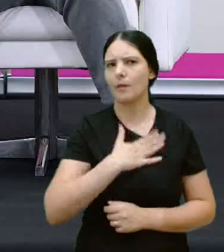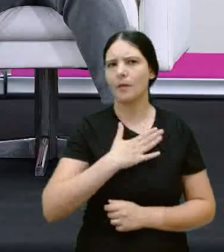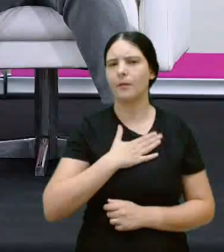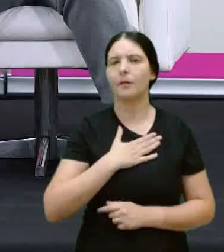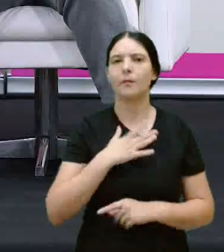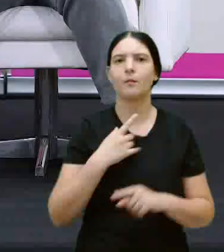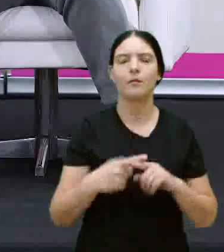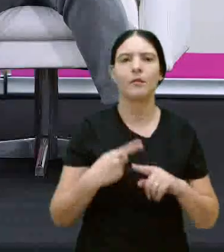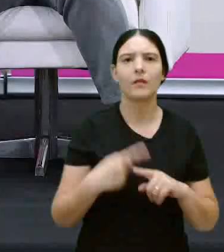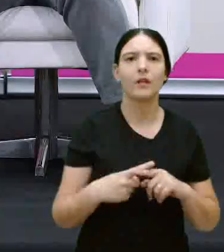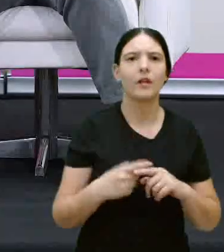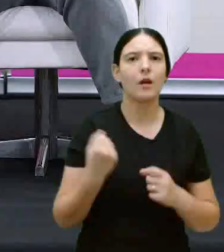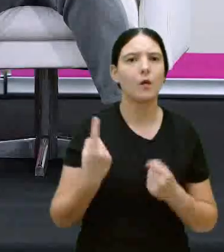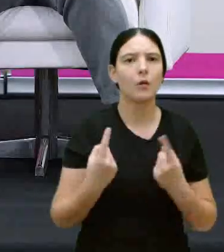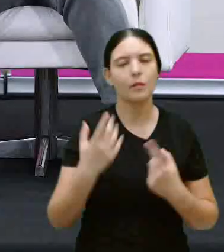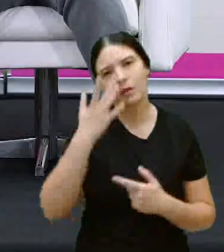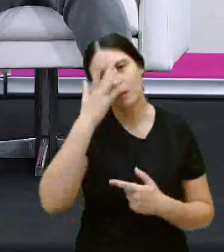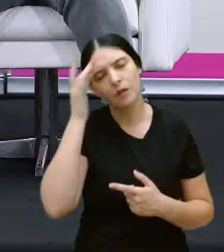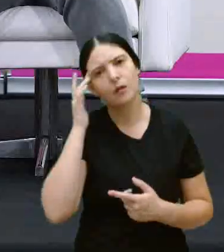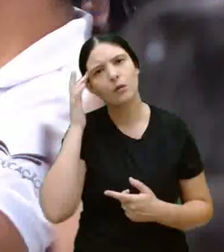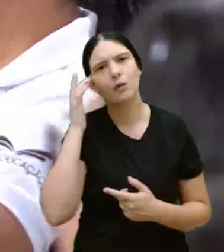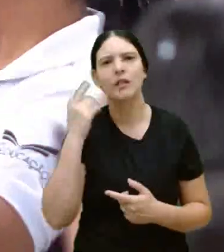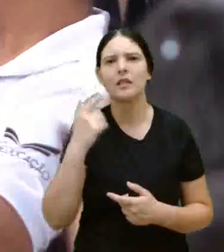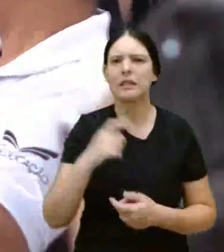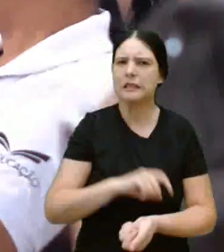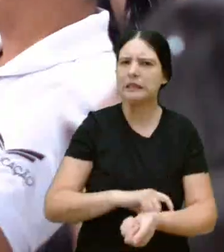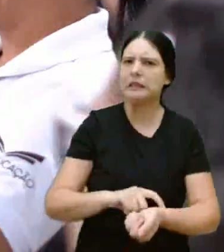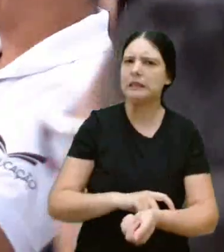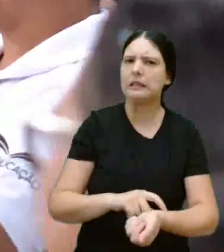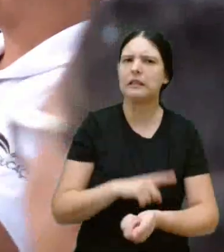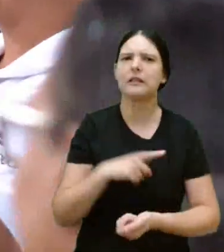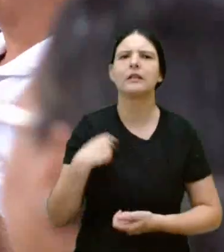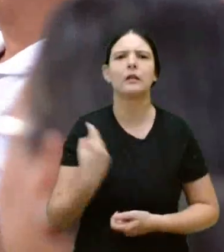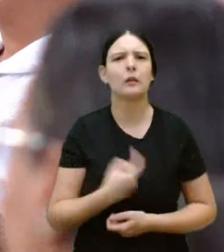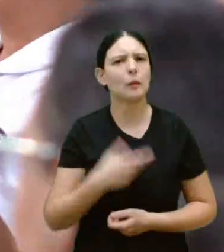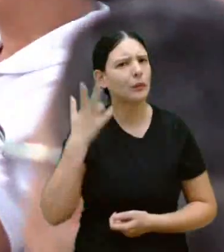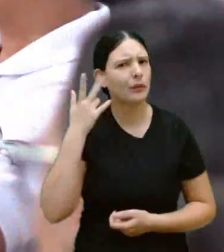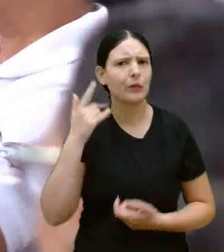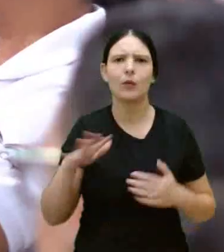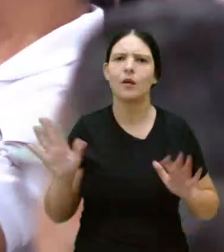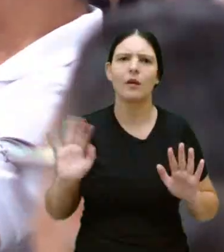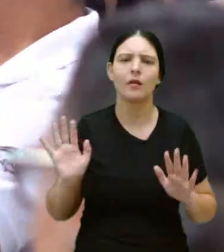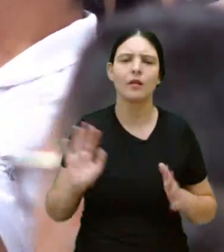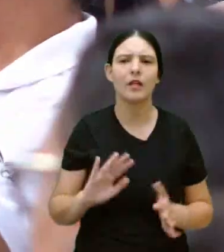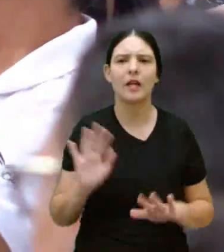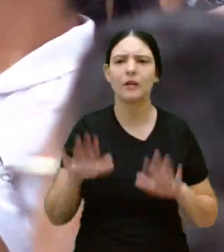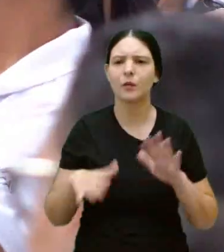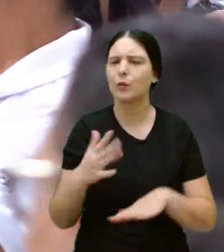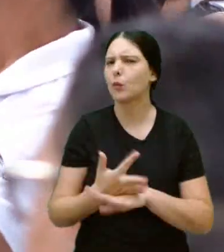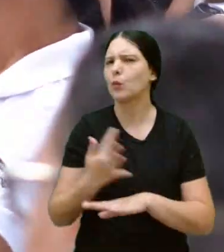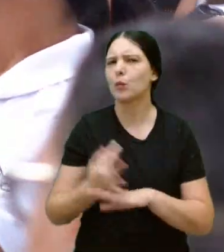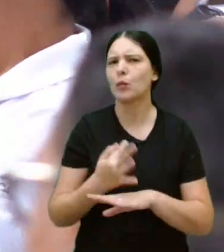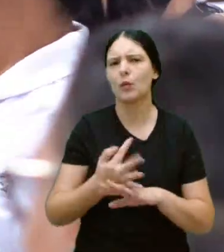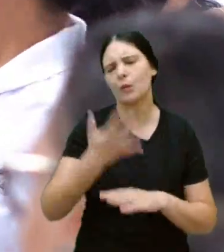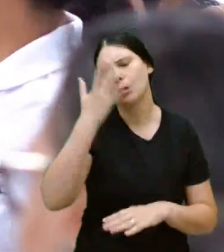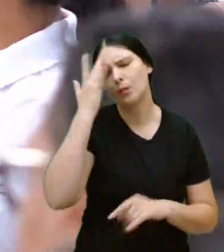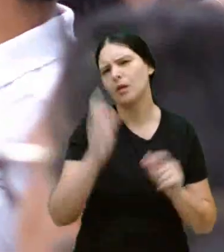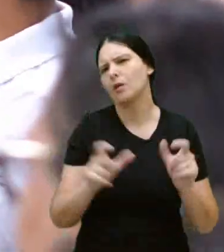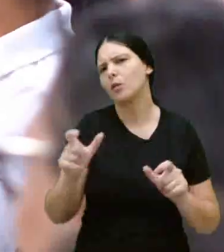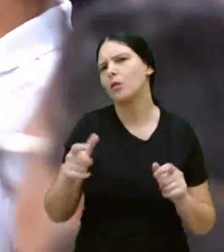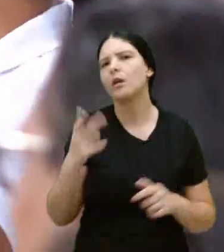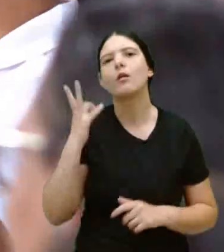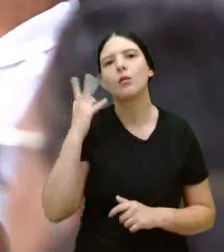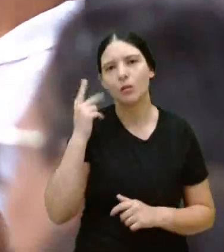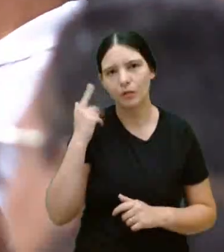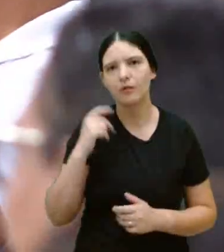pessoas naturalmente nos irritam. Né? Às vezes eu não suporto algumas pessoas. Isso é normal, eu